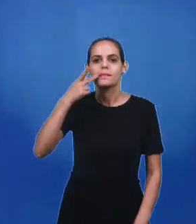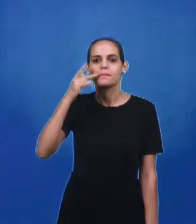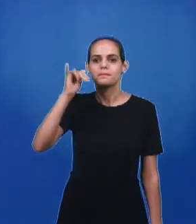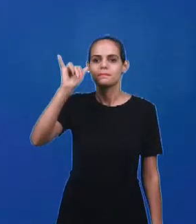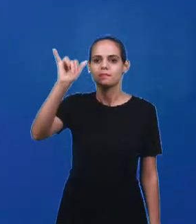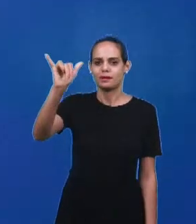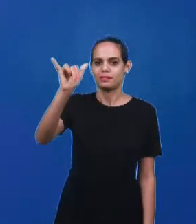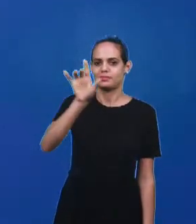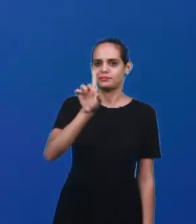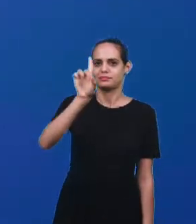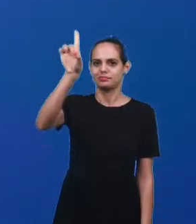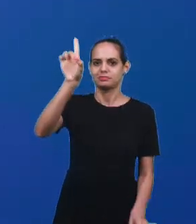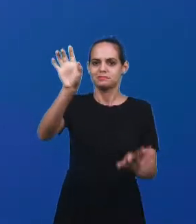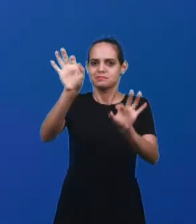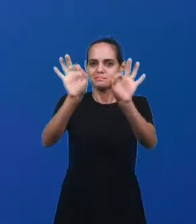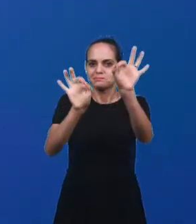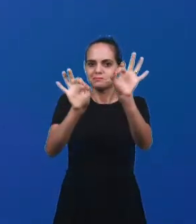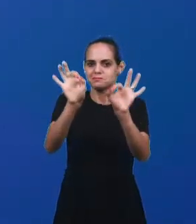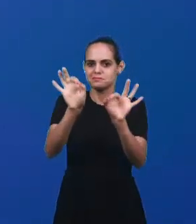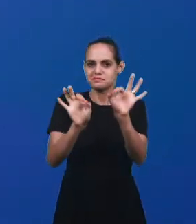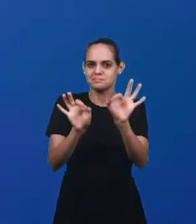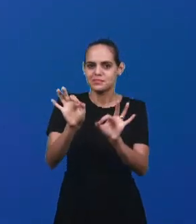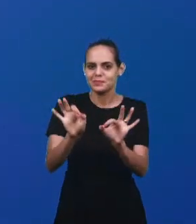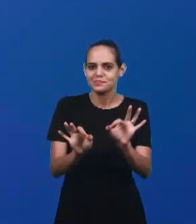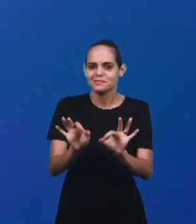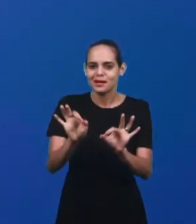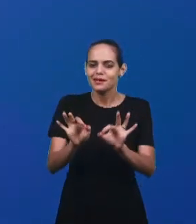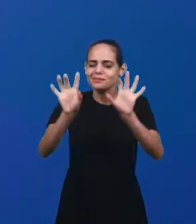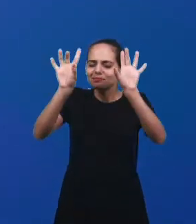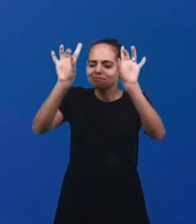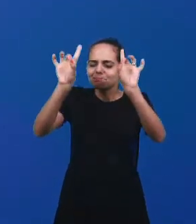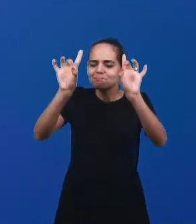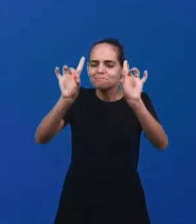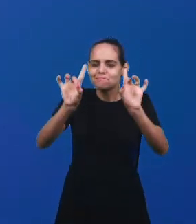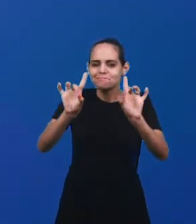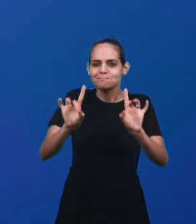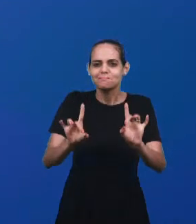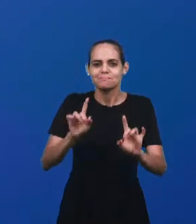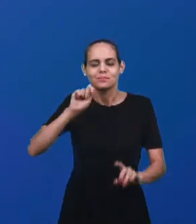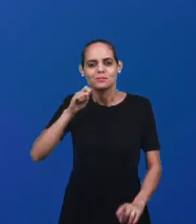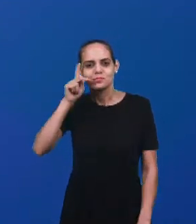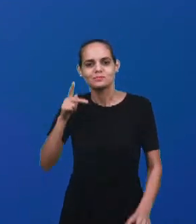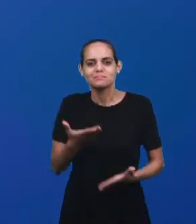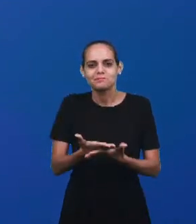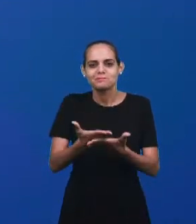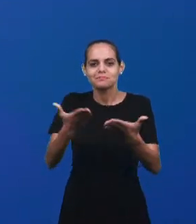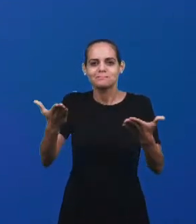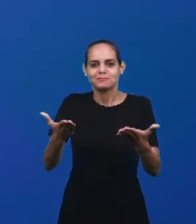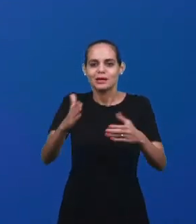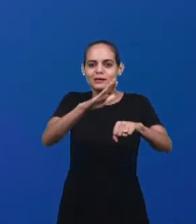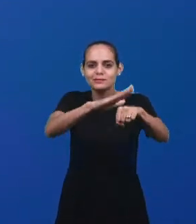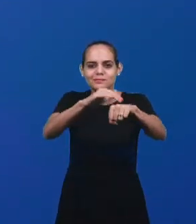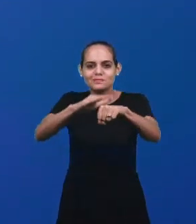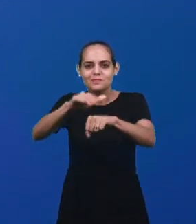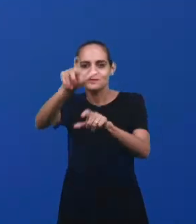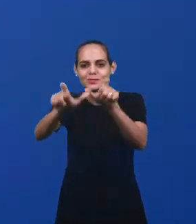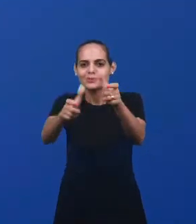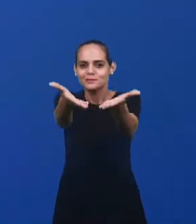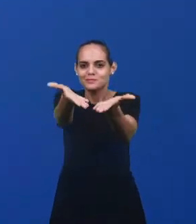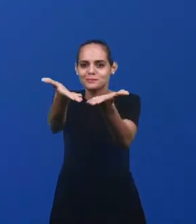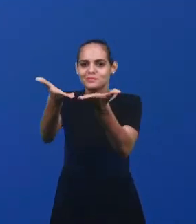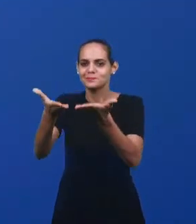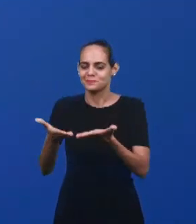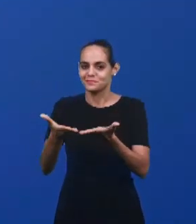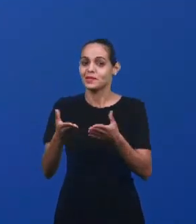Pai prepara uma grande ceia e todos são convidados. A todos,